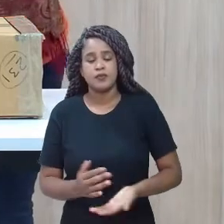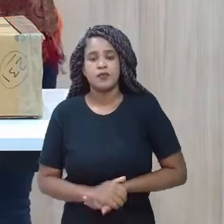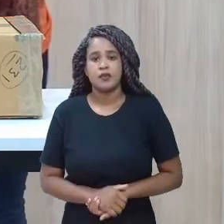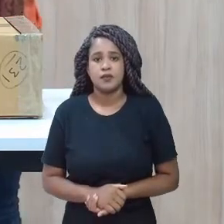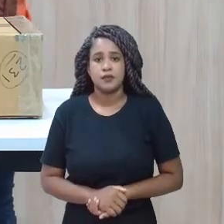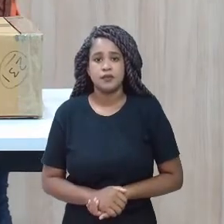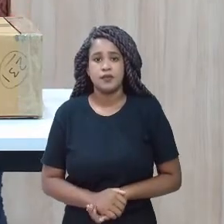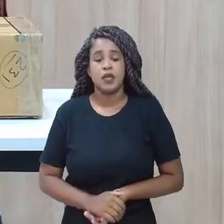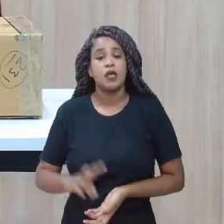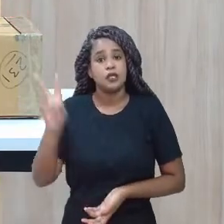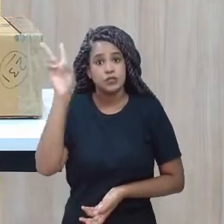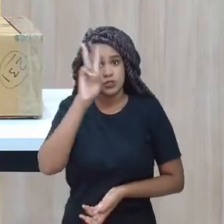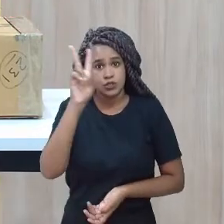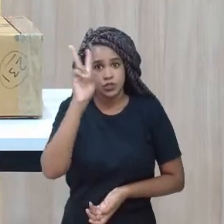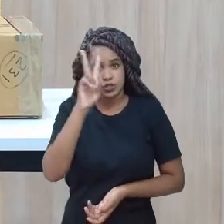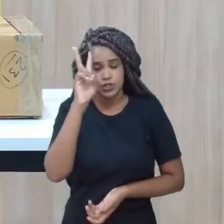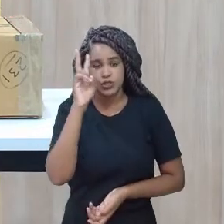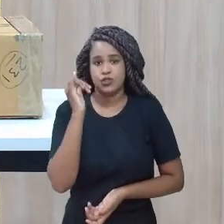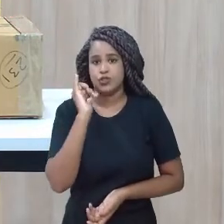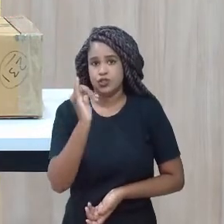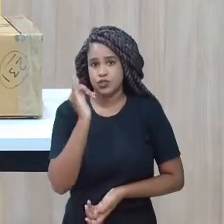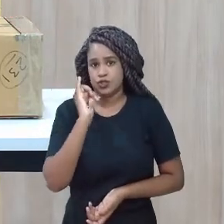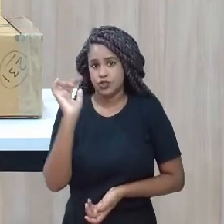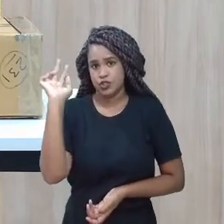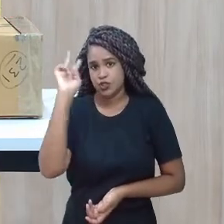Foi contada a história, né?